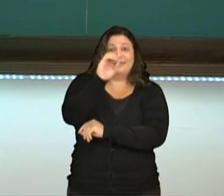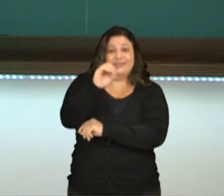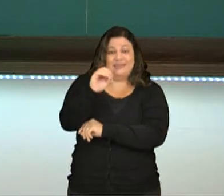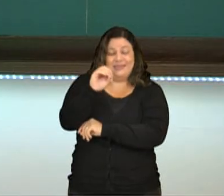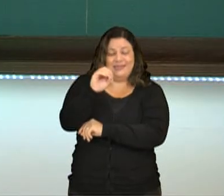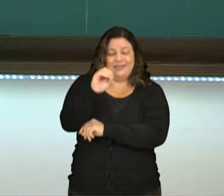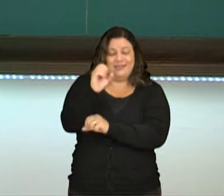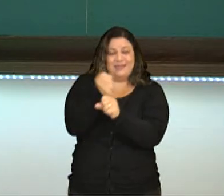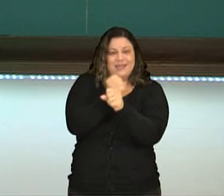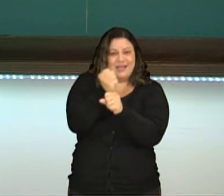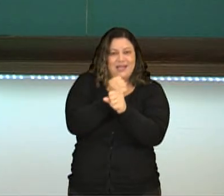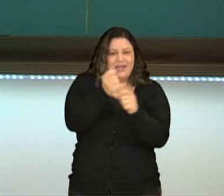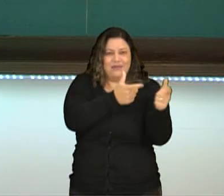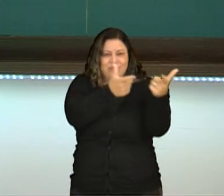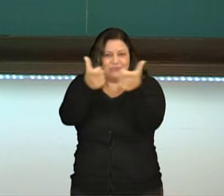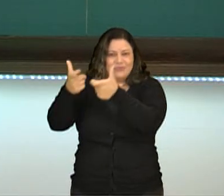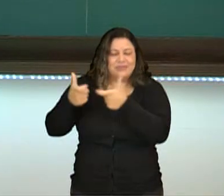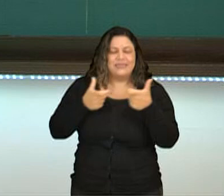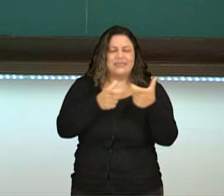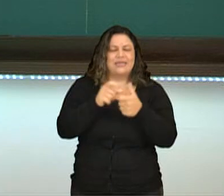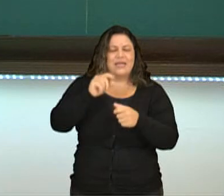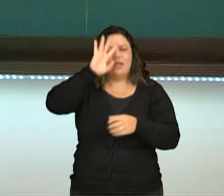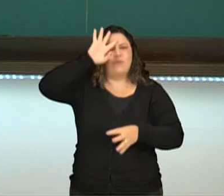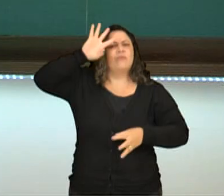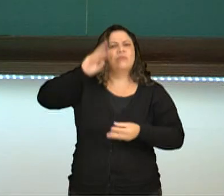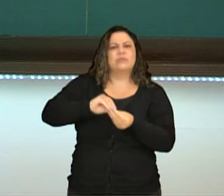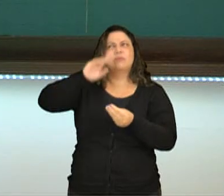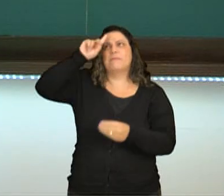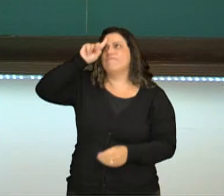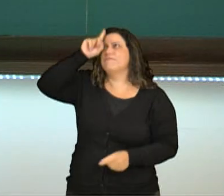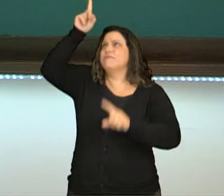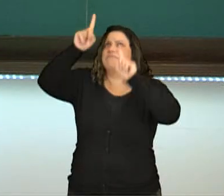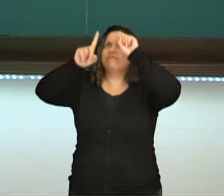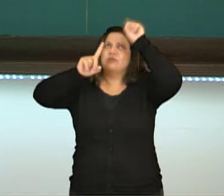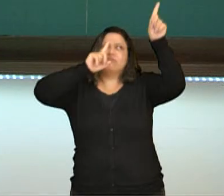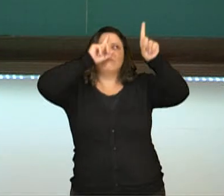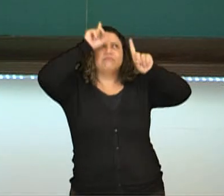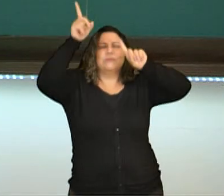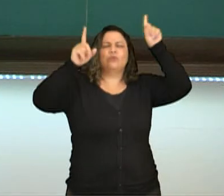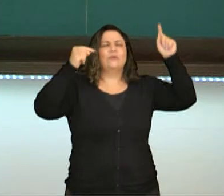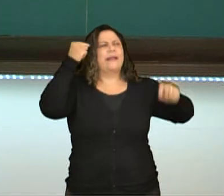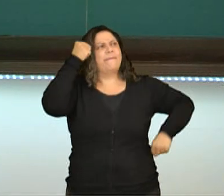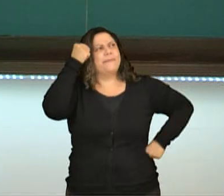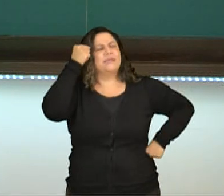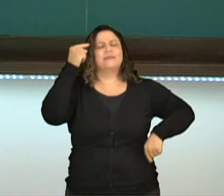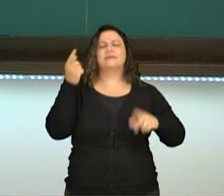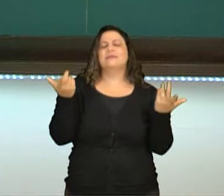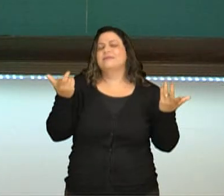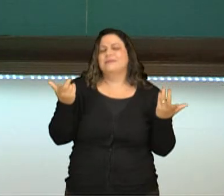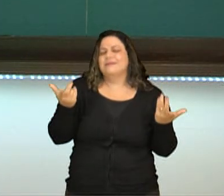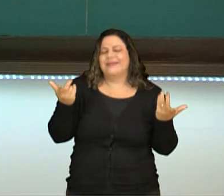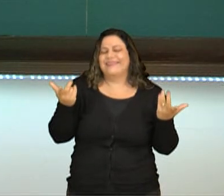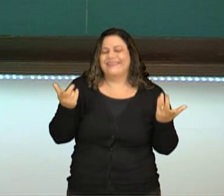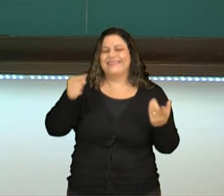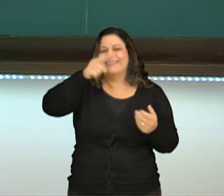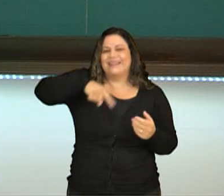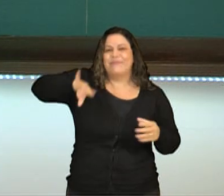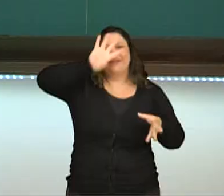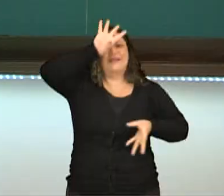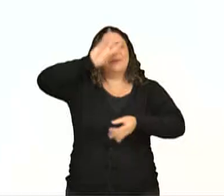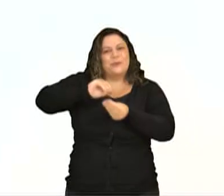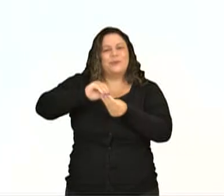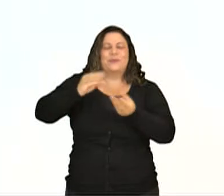região. Que soluções você daria, analisando todo o conjunto aí da situação, para resolver a questão